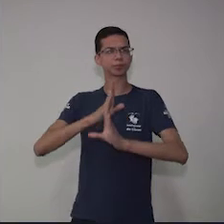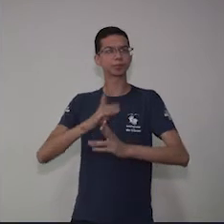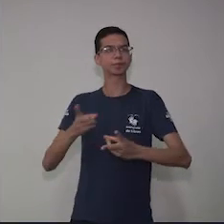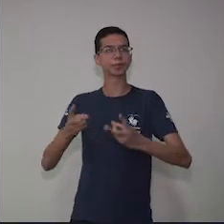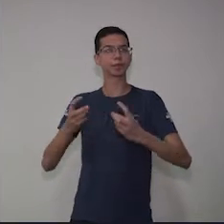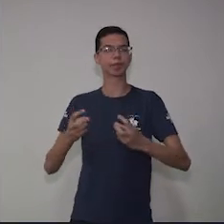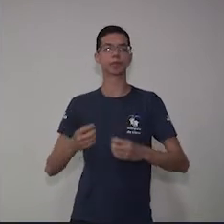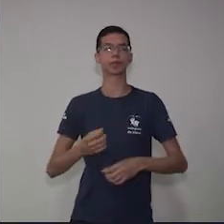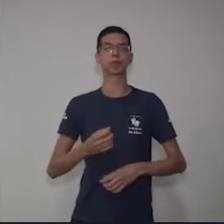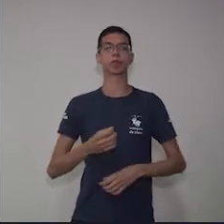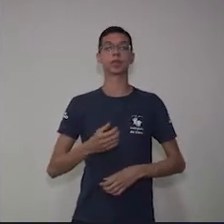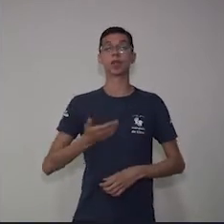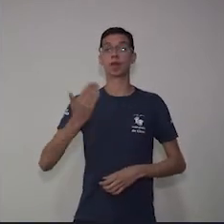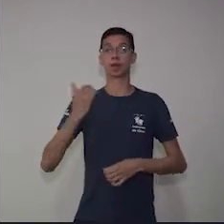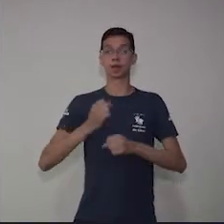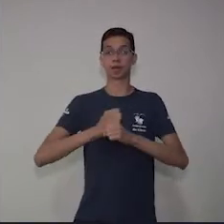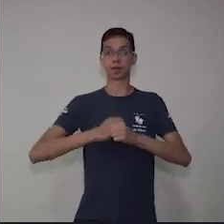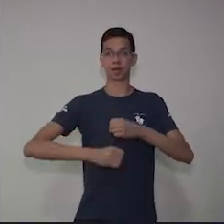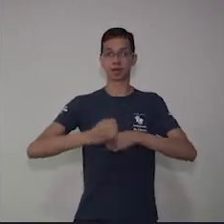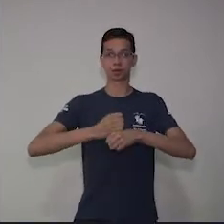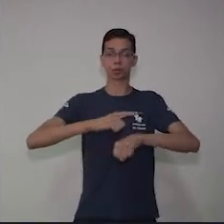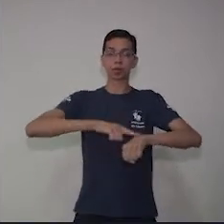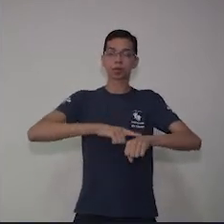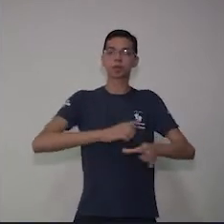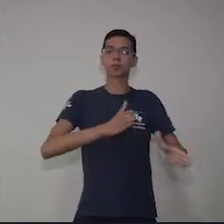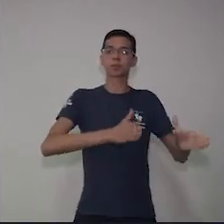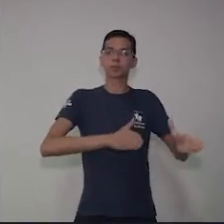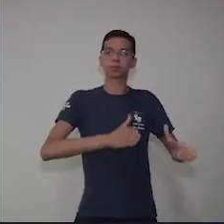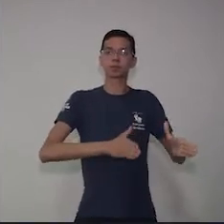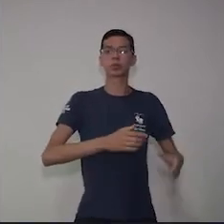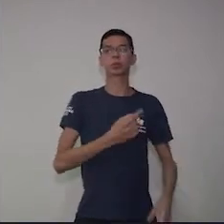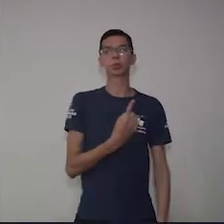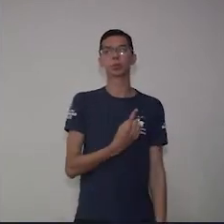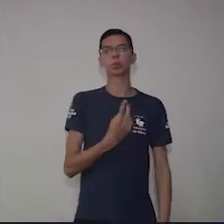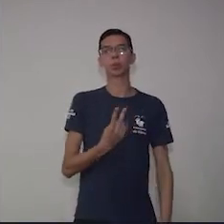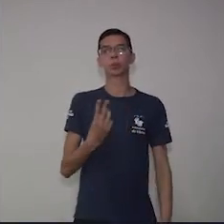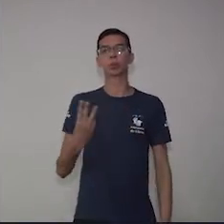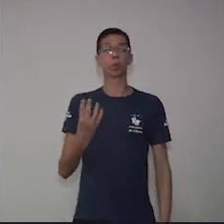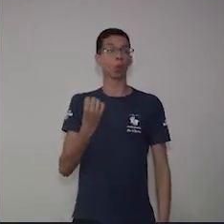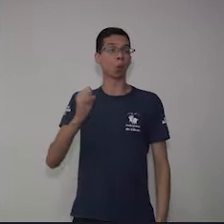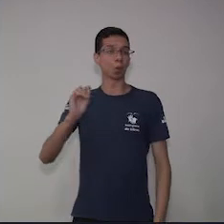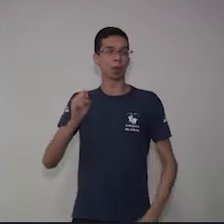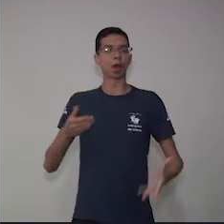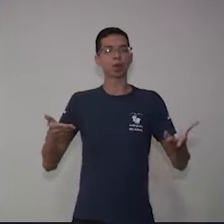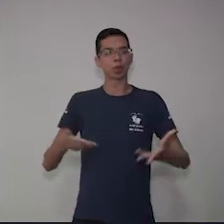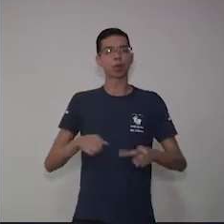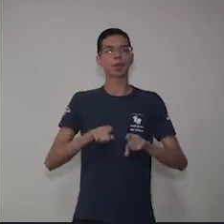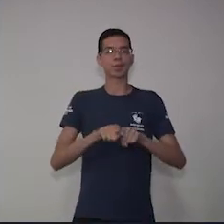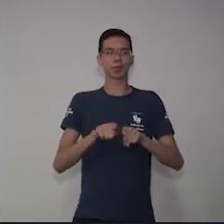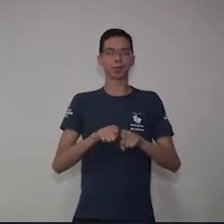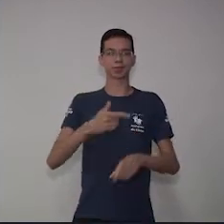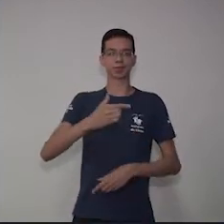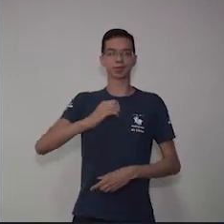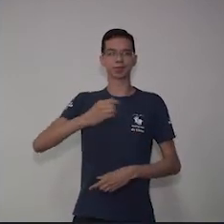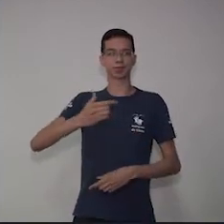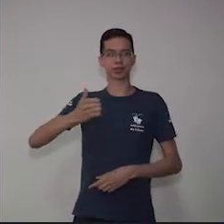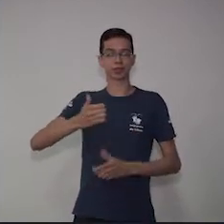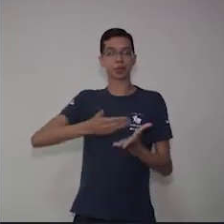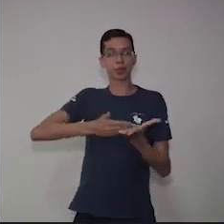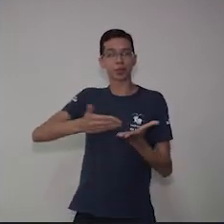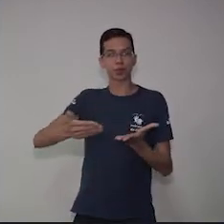nas 8 fases do ano passado e agora também, nas primeiras fases de 2021, uma taxa